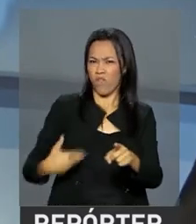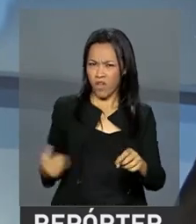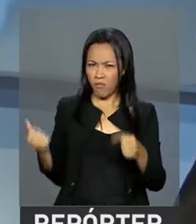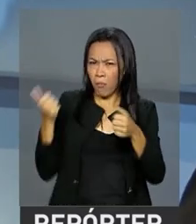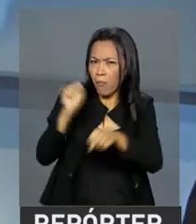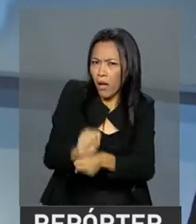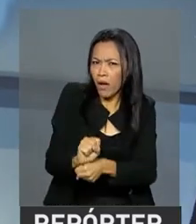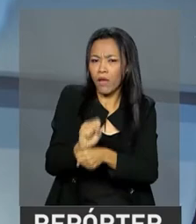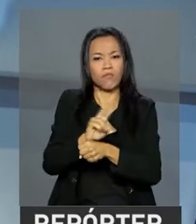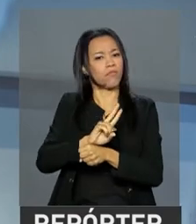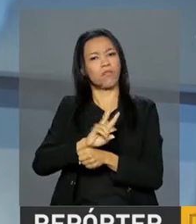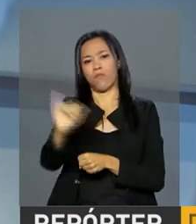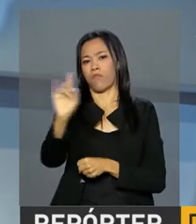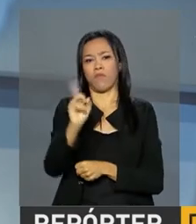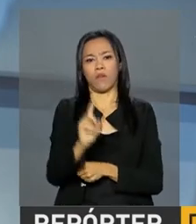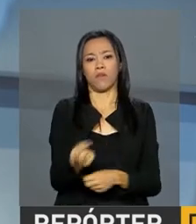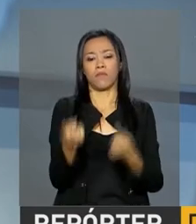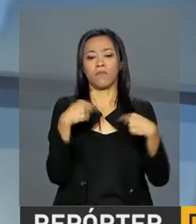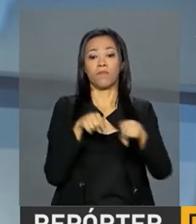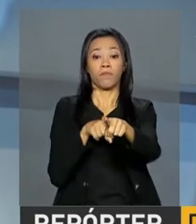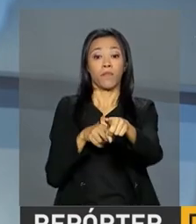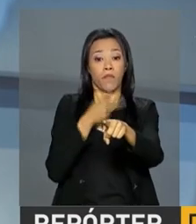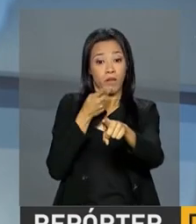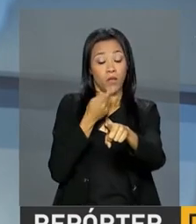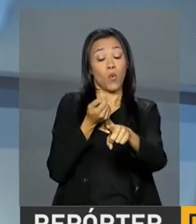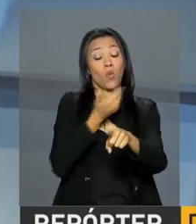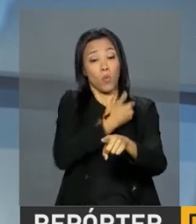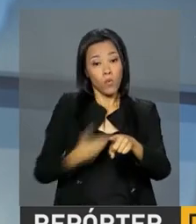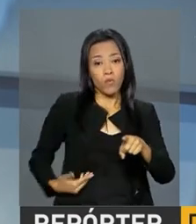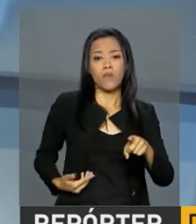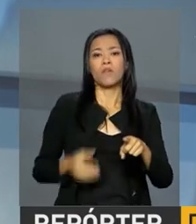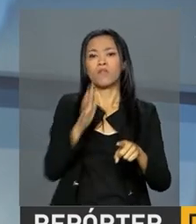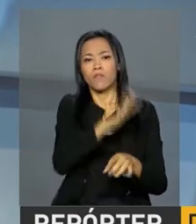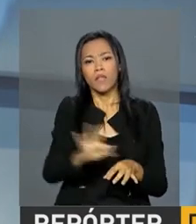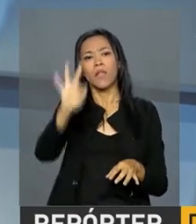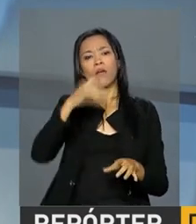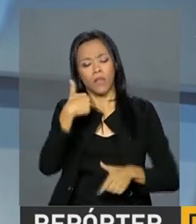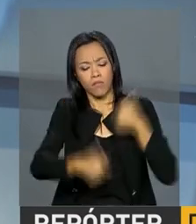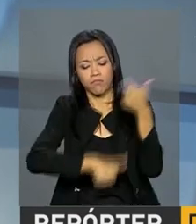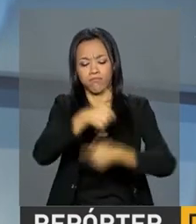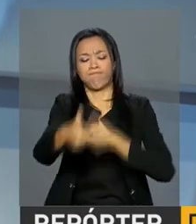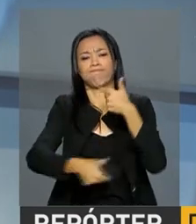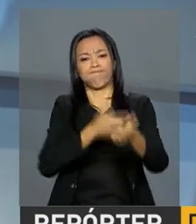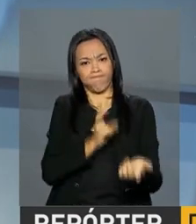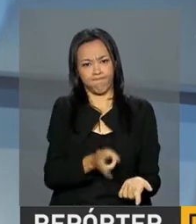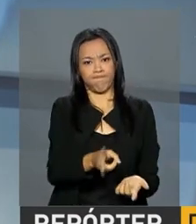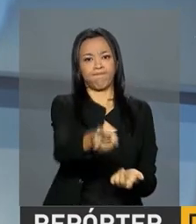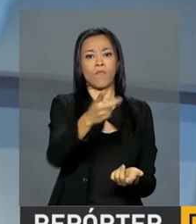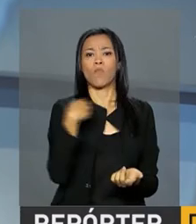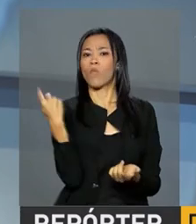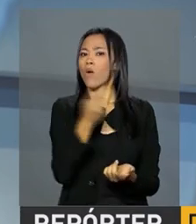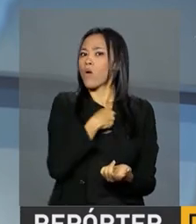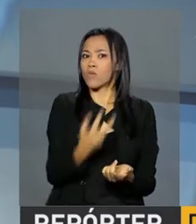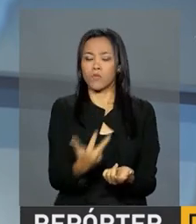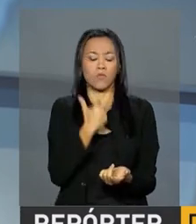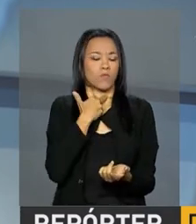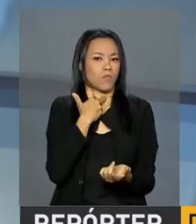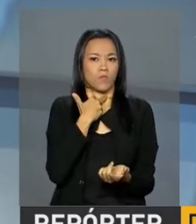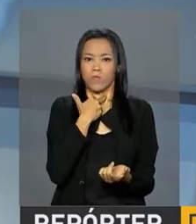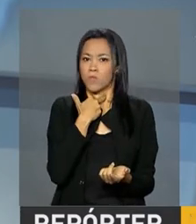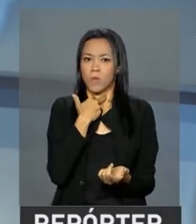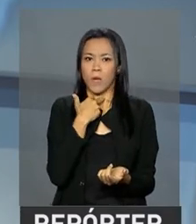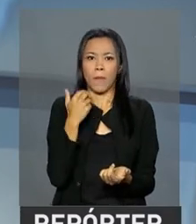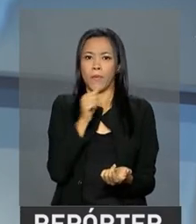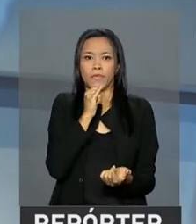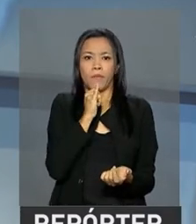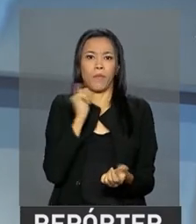parar. O governo federal está trabalhando continuamente. Nós não permitiremos nenhum tipo de